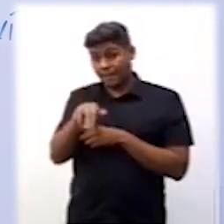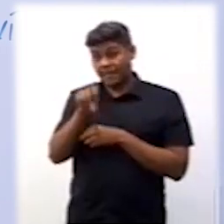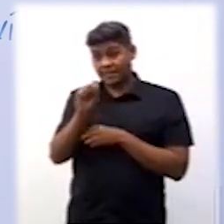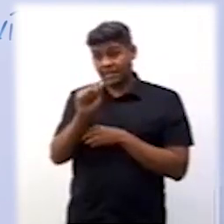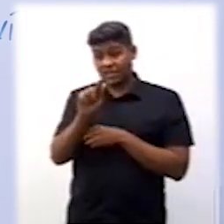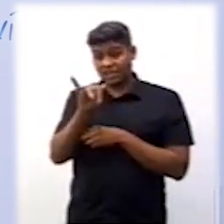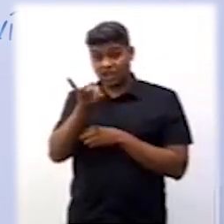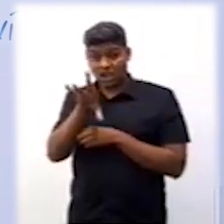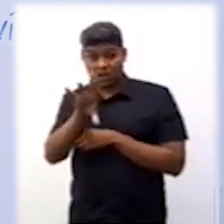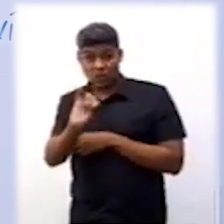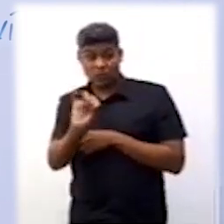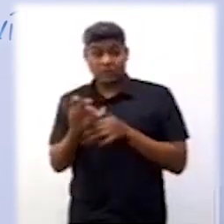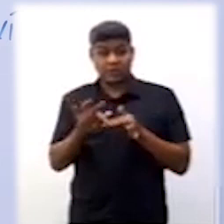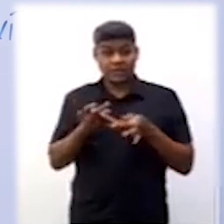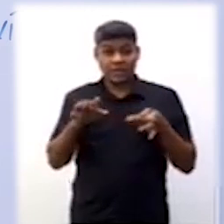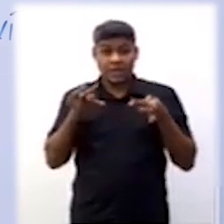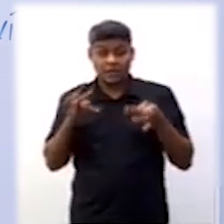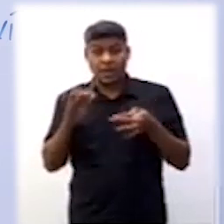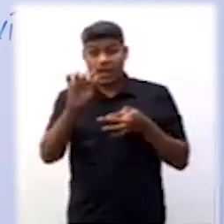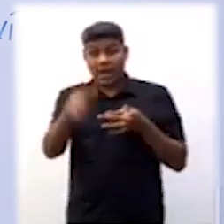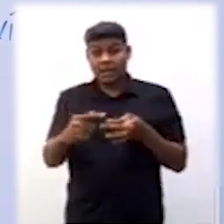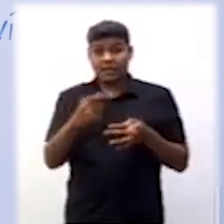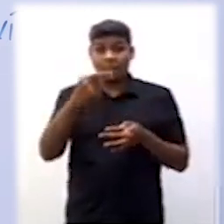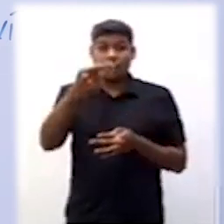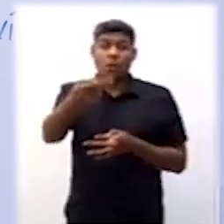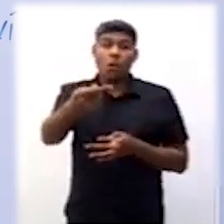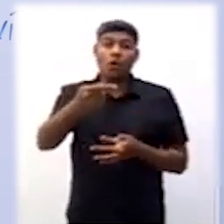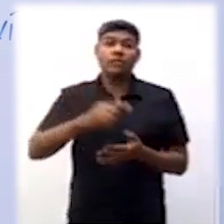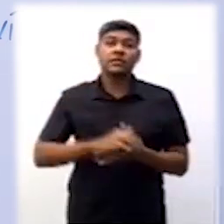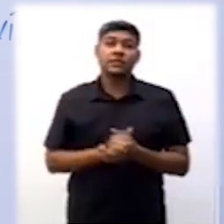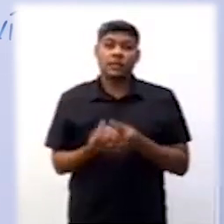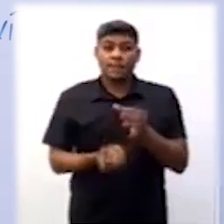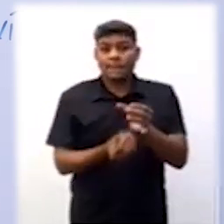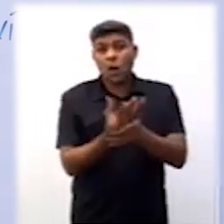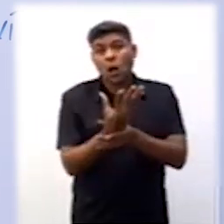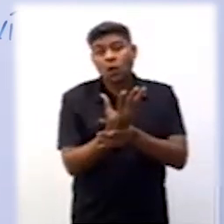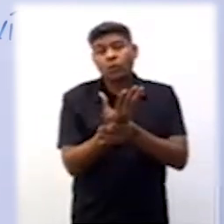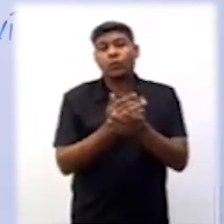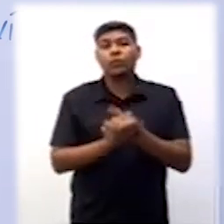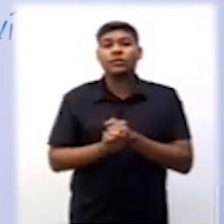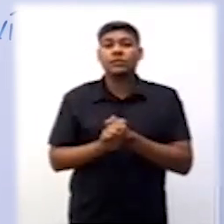produz um de cadeia simples para depois produzir